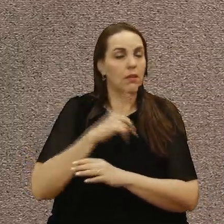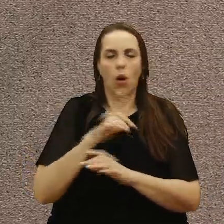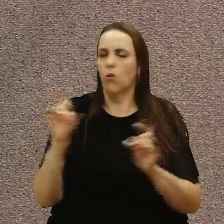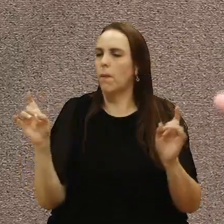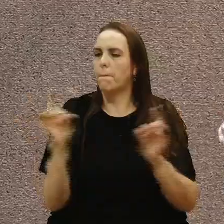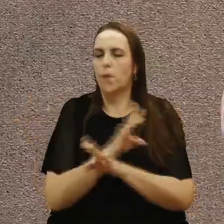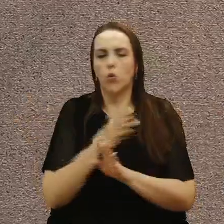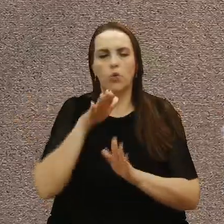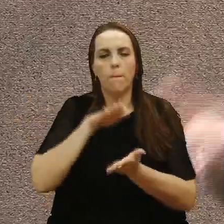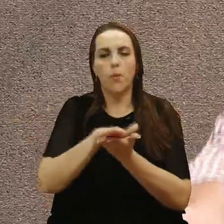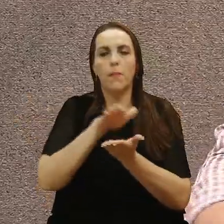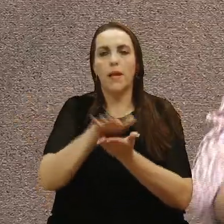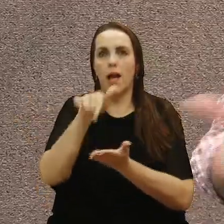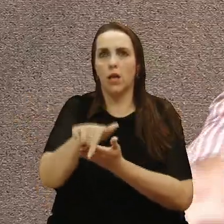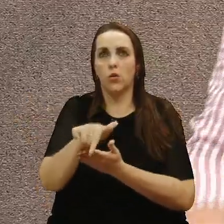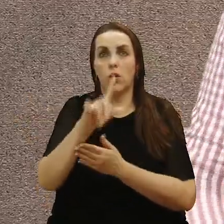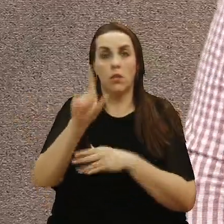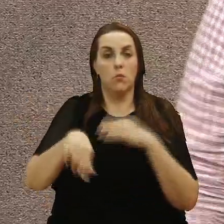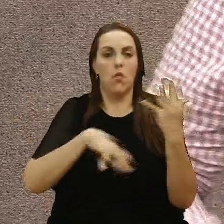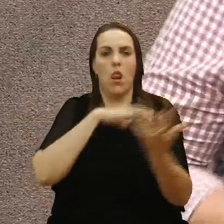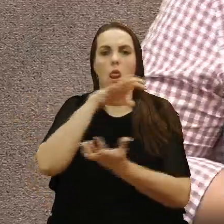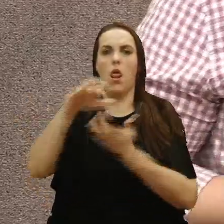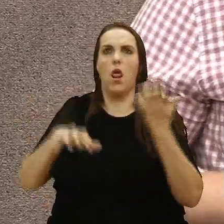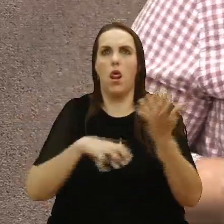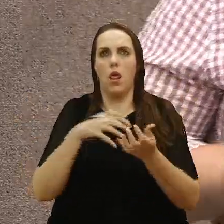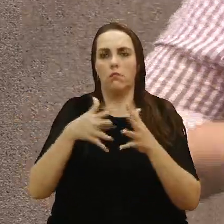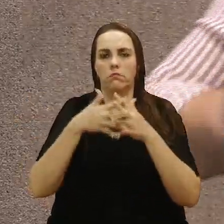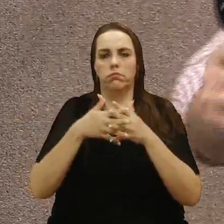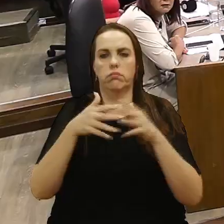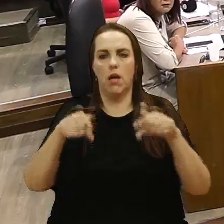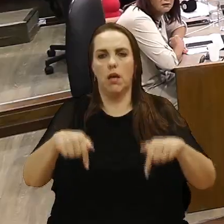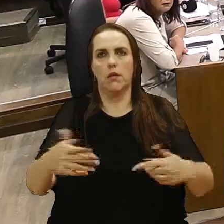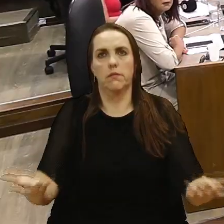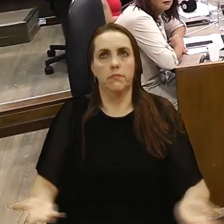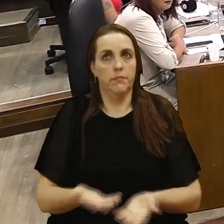construção, acontece o tipo de desgaste que acontece entre todos aqui dentro dessa casa. Obrigado.